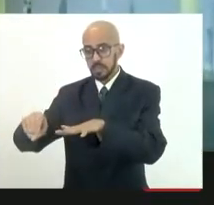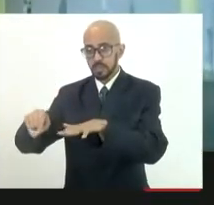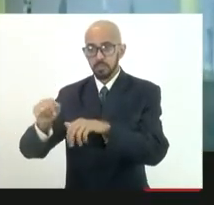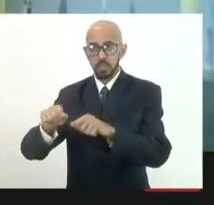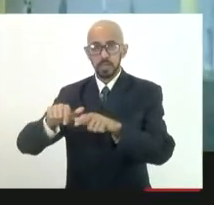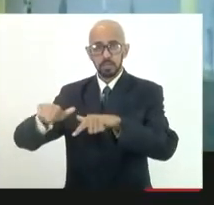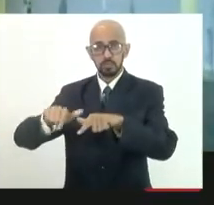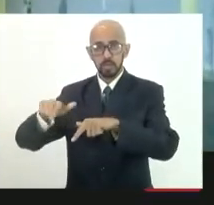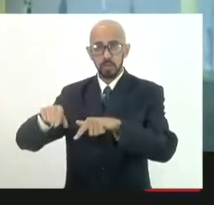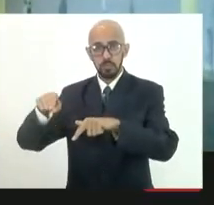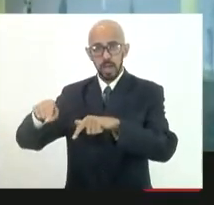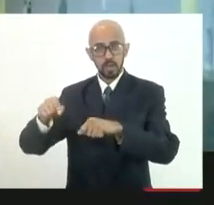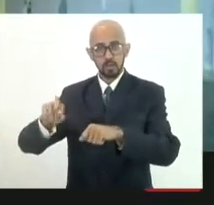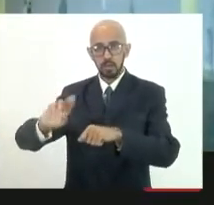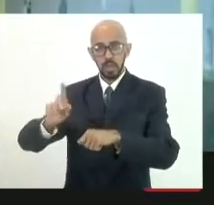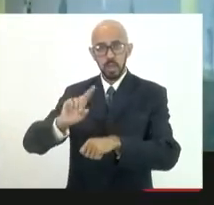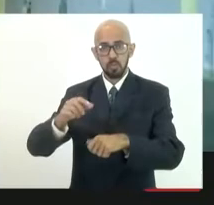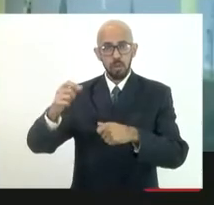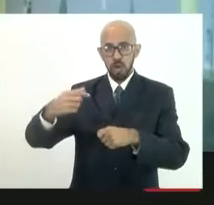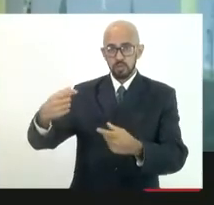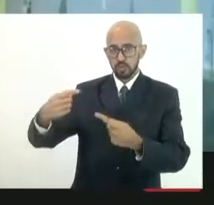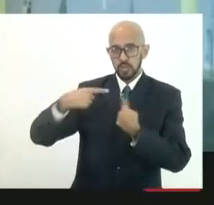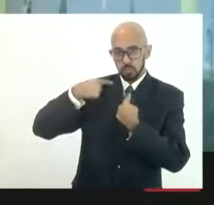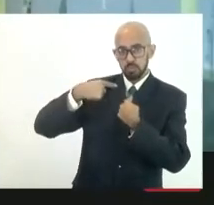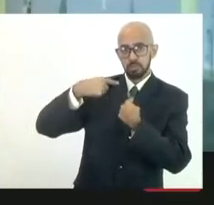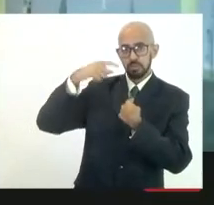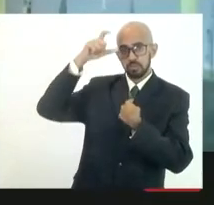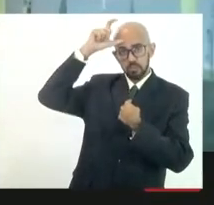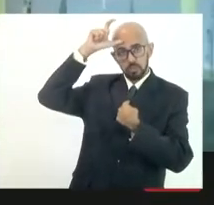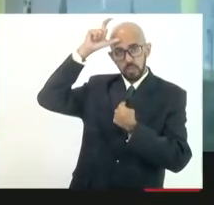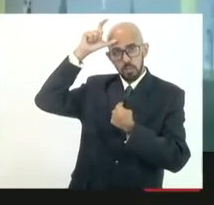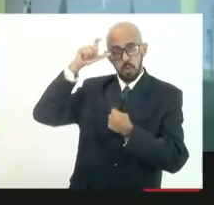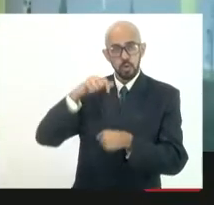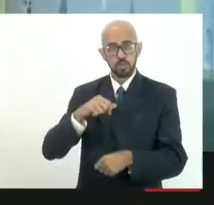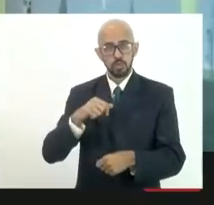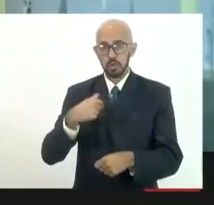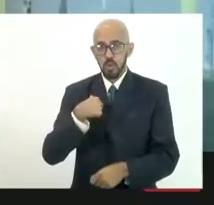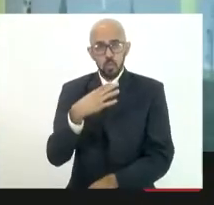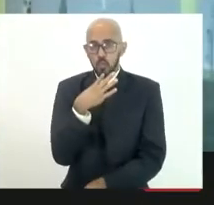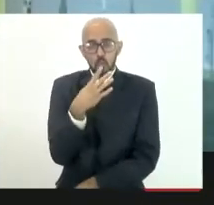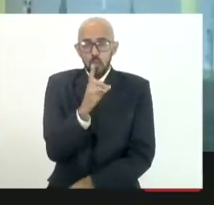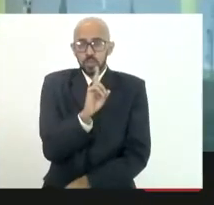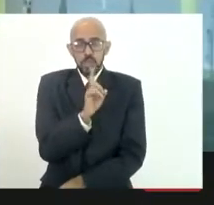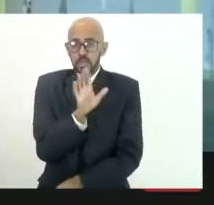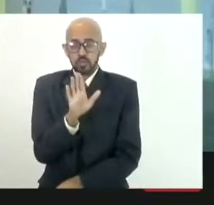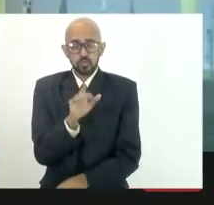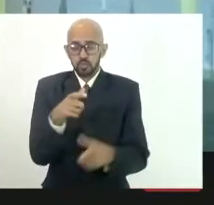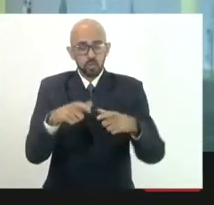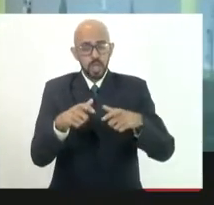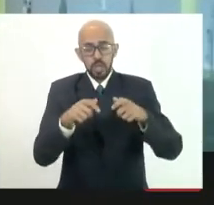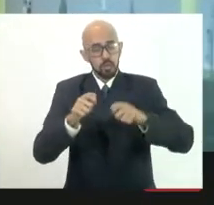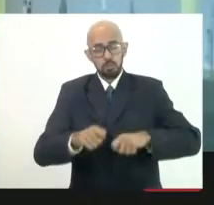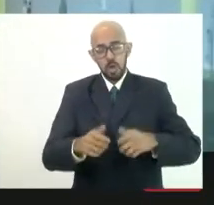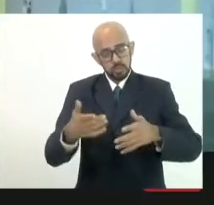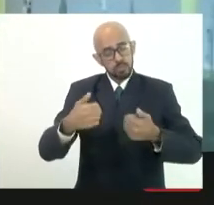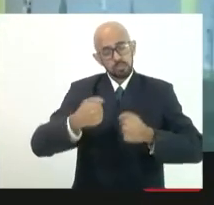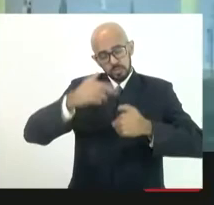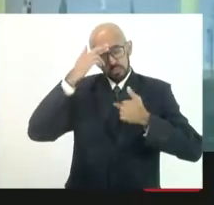dizer que eu sou o demônio. Eu não conheço essa figura. E quero que me respeitem nesse